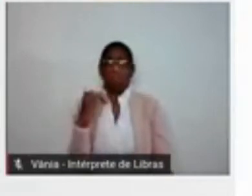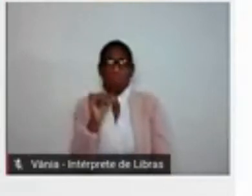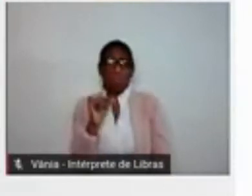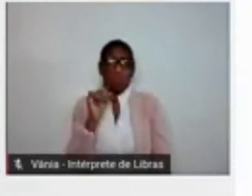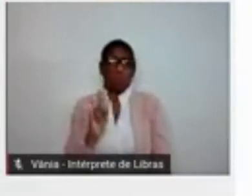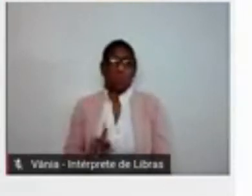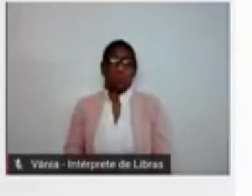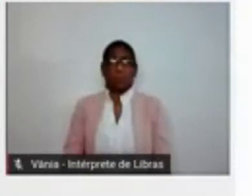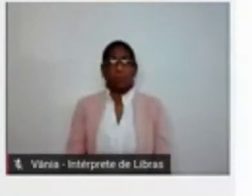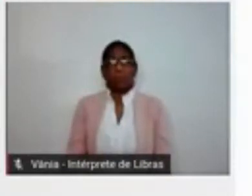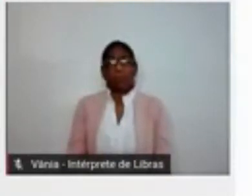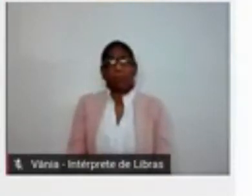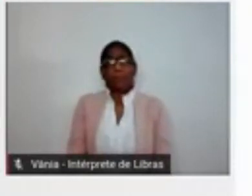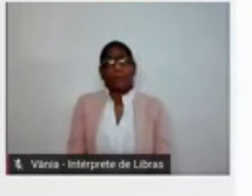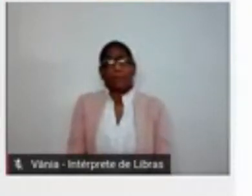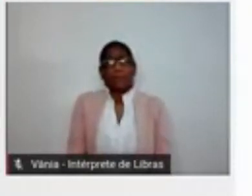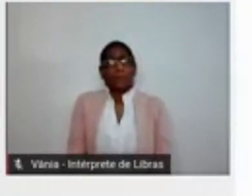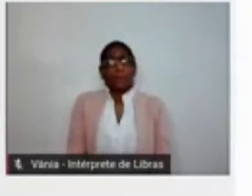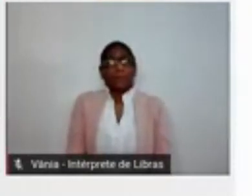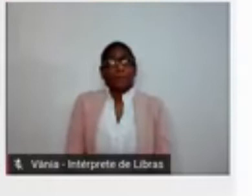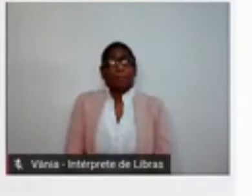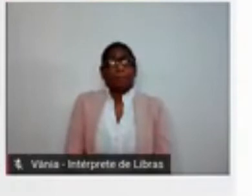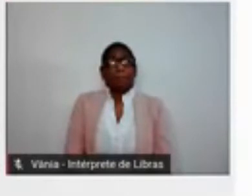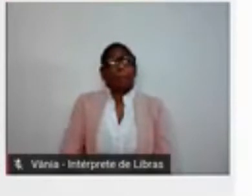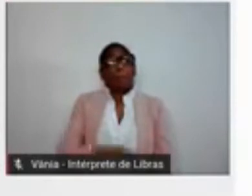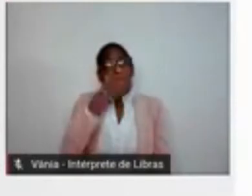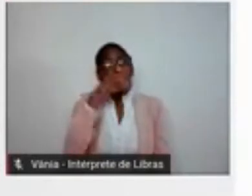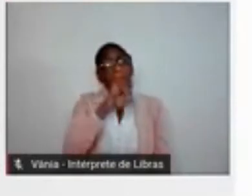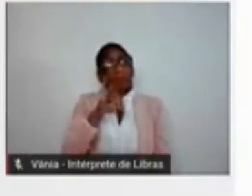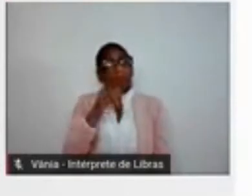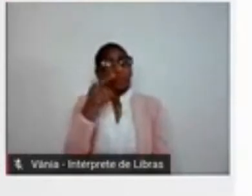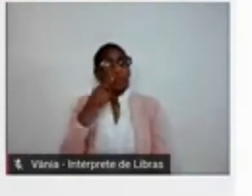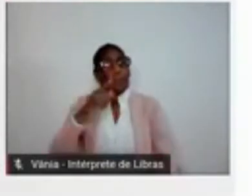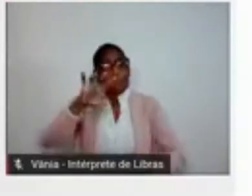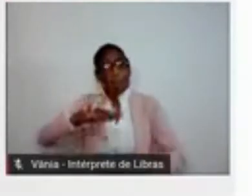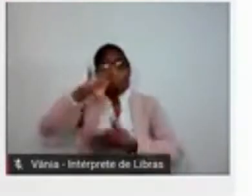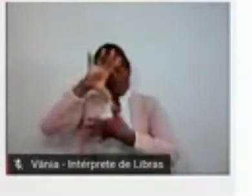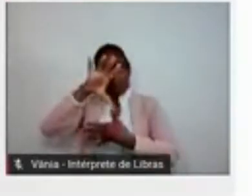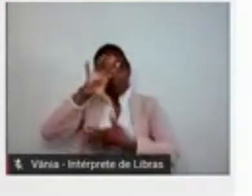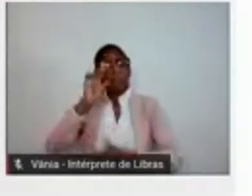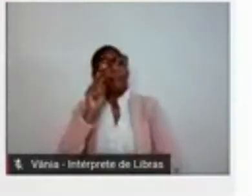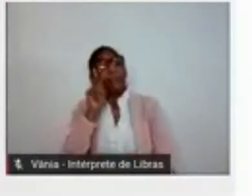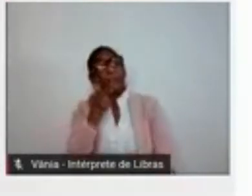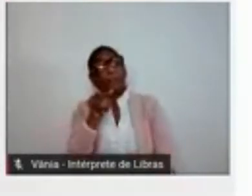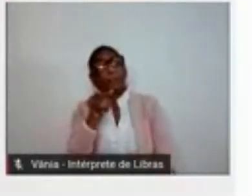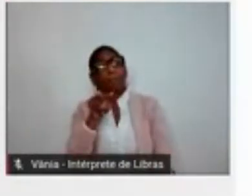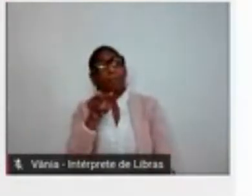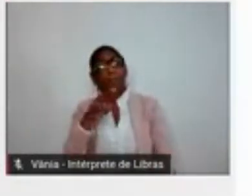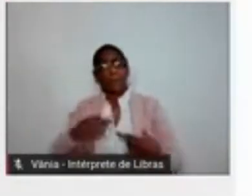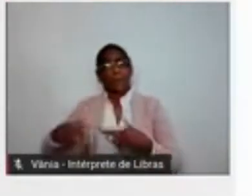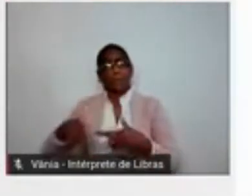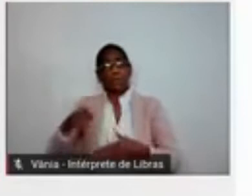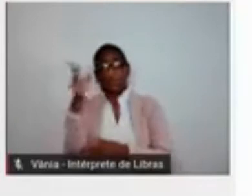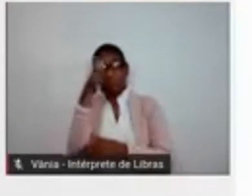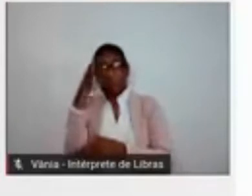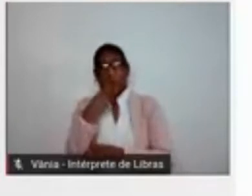que manter. Acho que é importante ser dito aqui, né, Leni, e observando esse mapa, na forma como ele está, com as regiões que estão em bandeira vermelha,